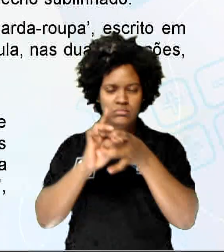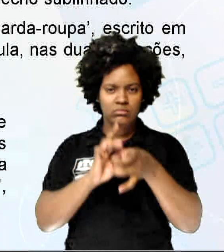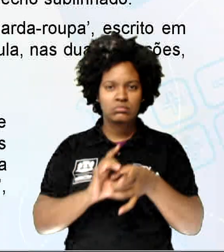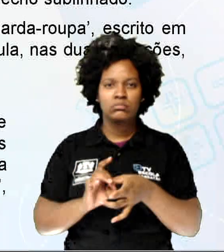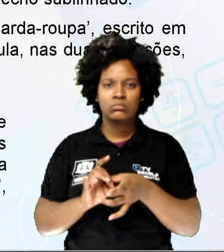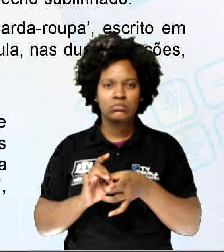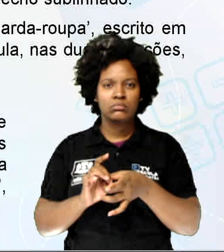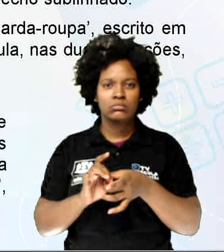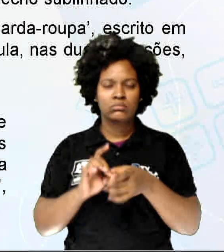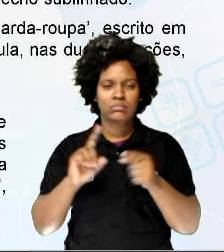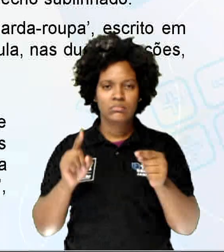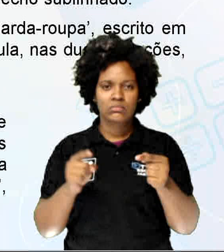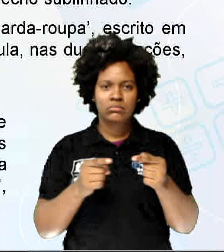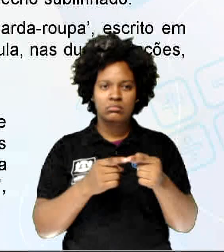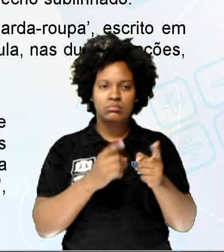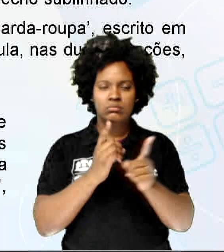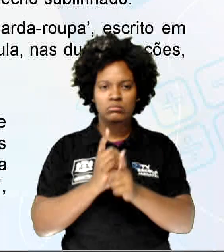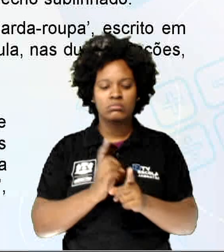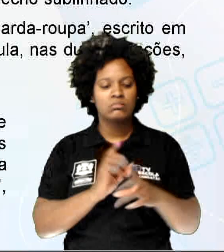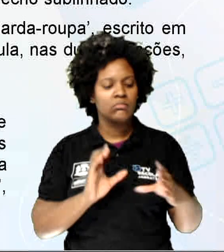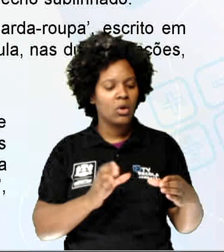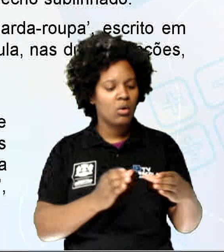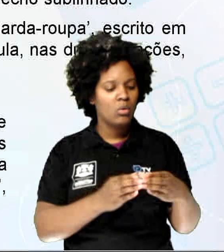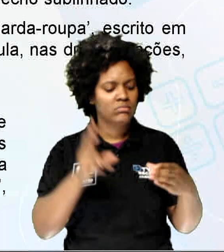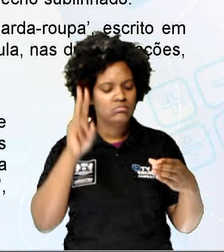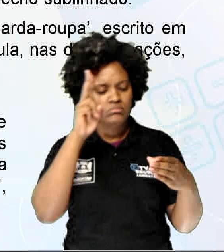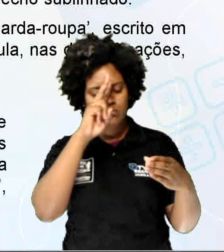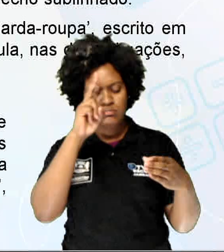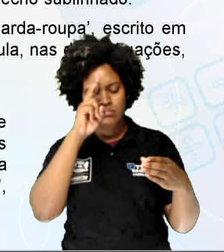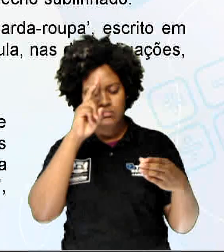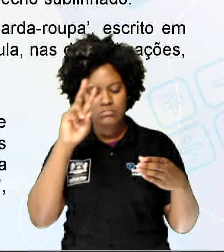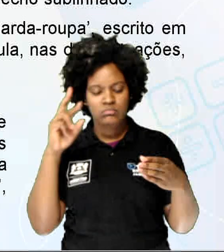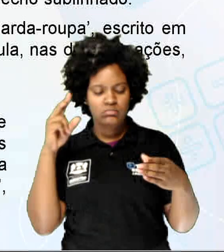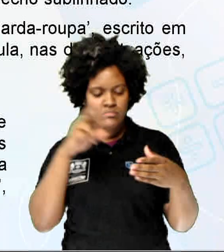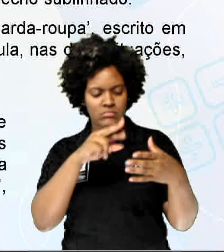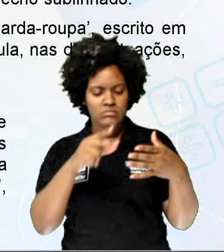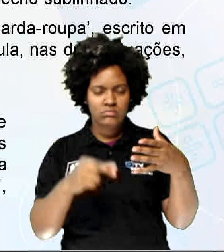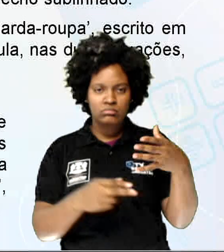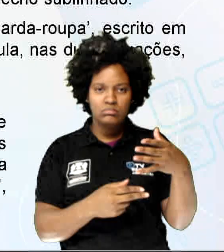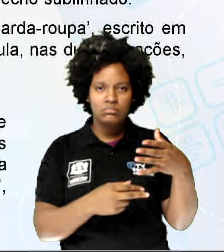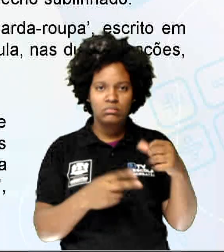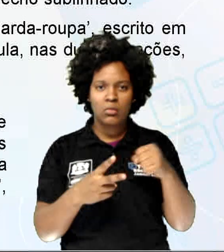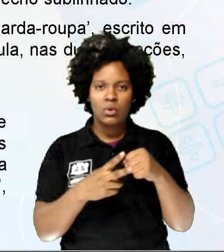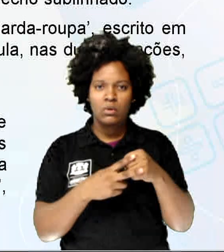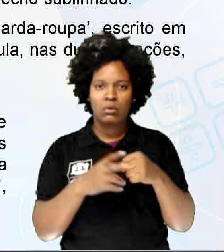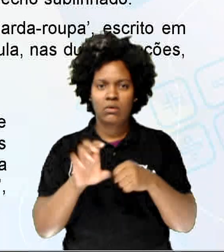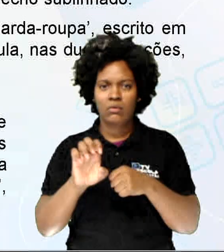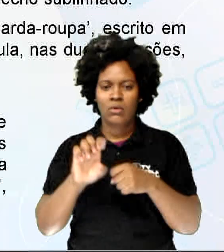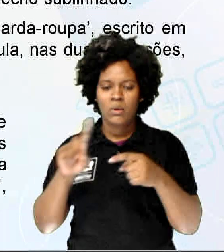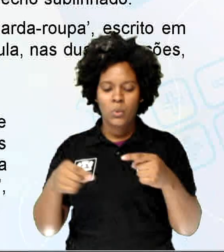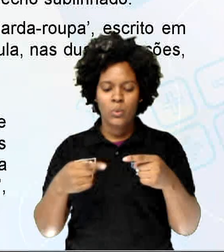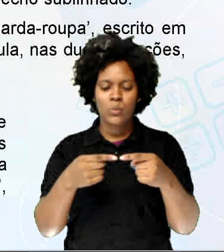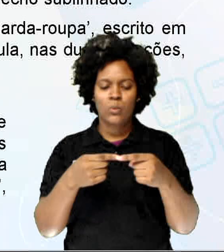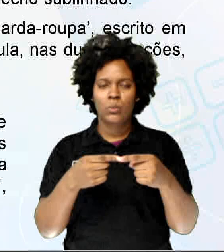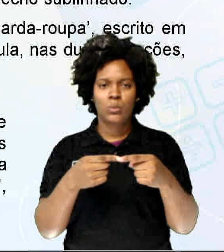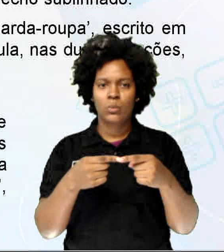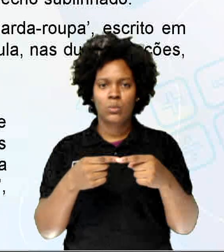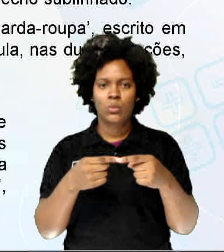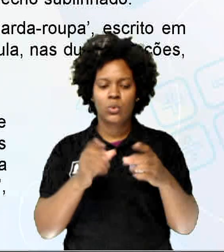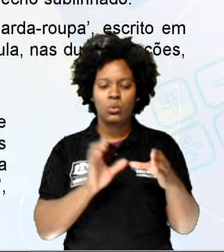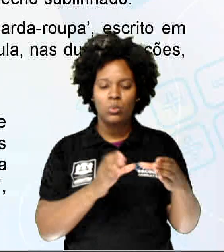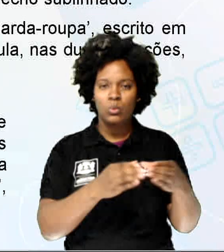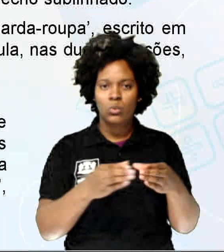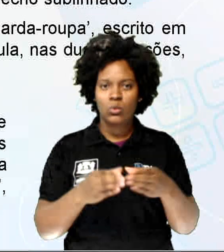as Crônicas de Nárnia é um conjunto de histórias. Esse verbo ele está concordando com o termo conjunto.